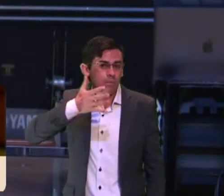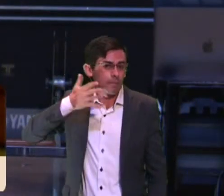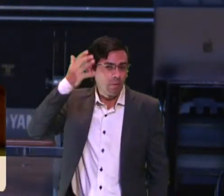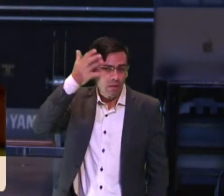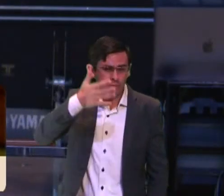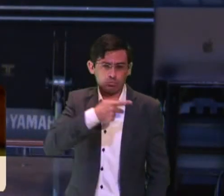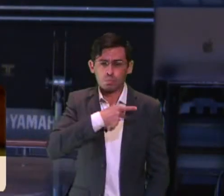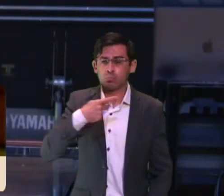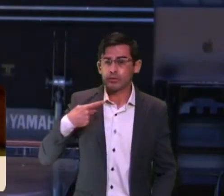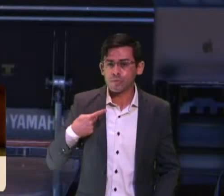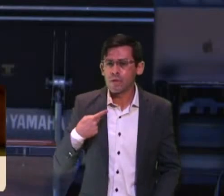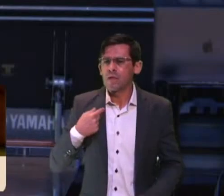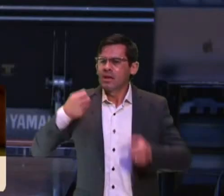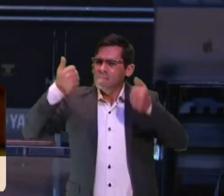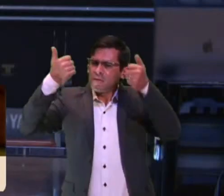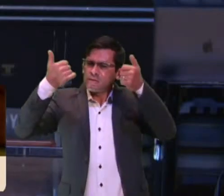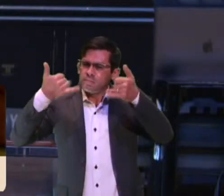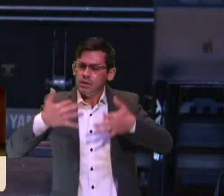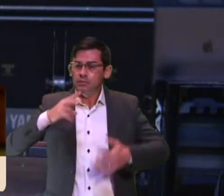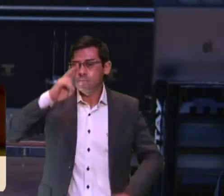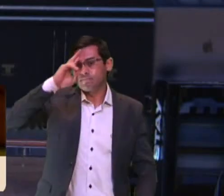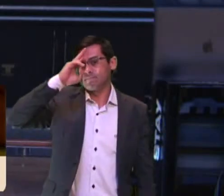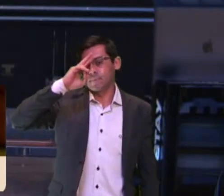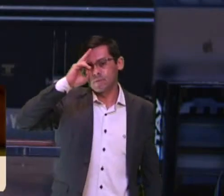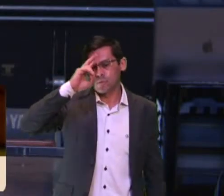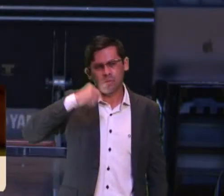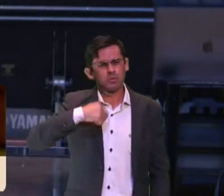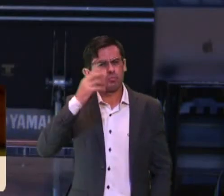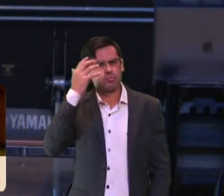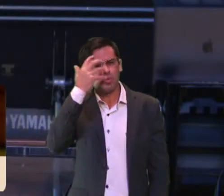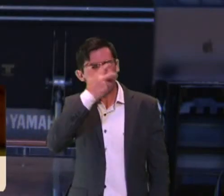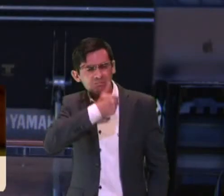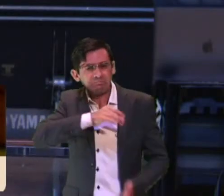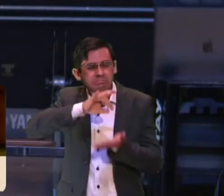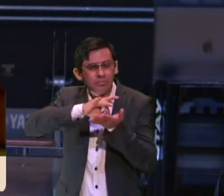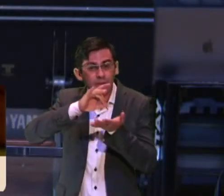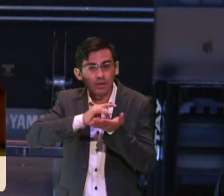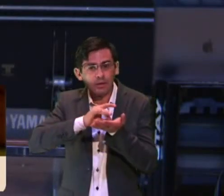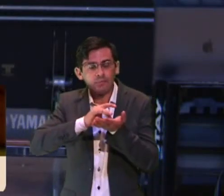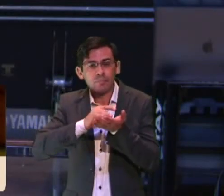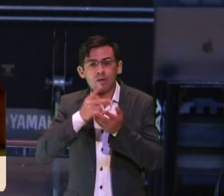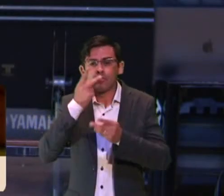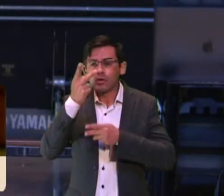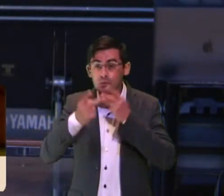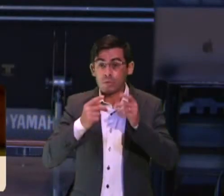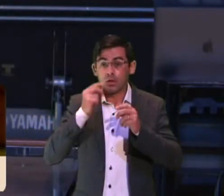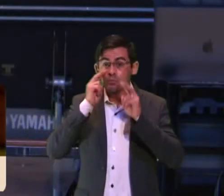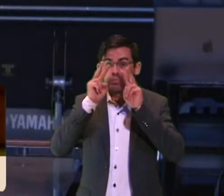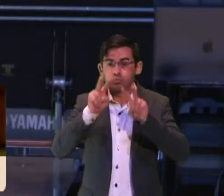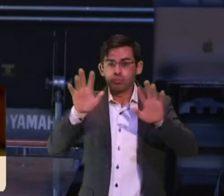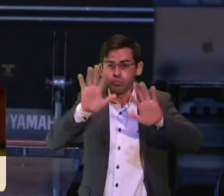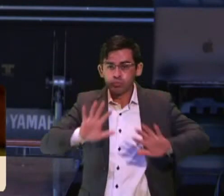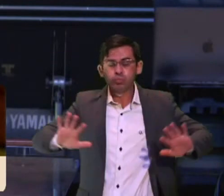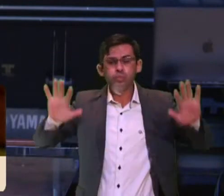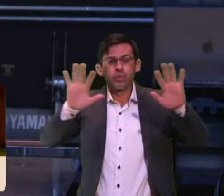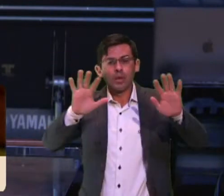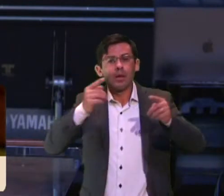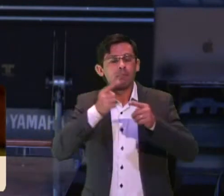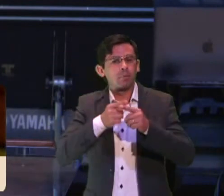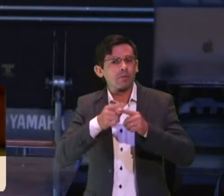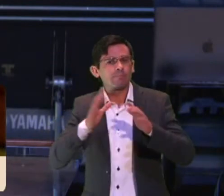ele contando uma história, achei muito bonita. Ele falando que a respeito de visão, ele estava falando